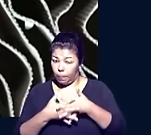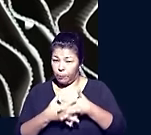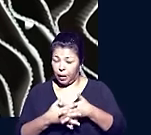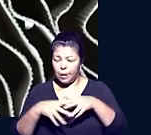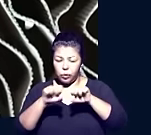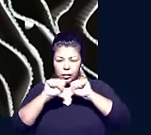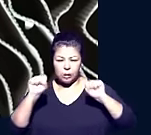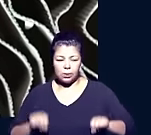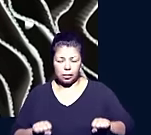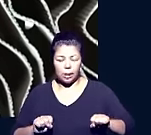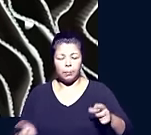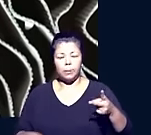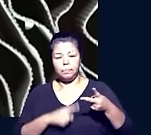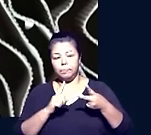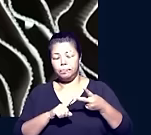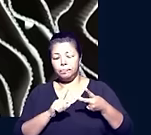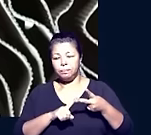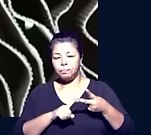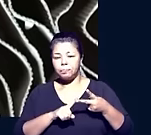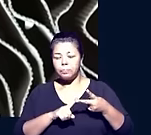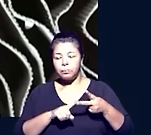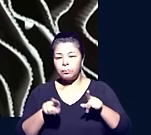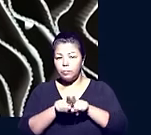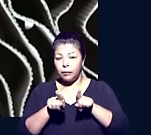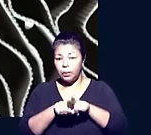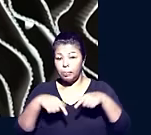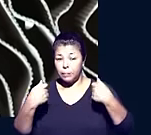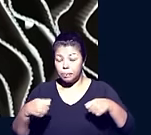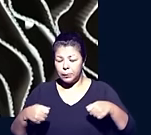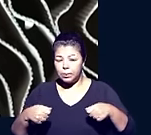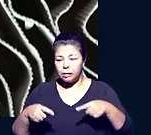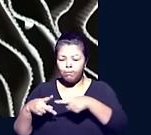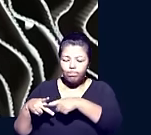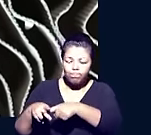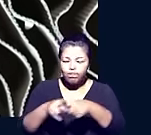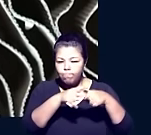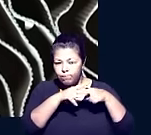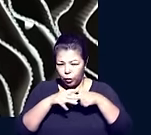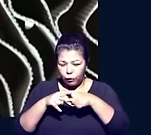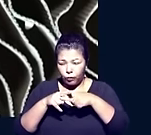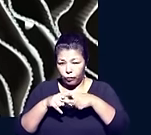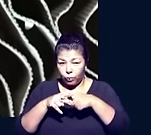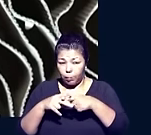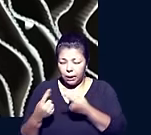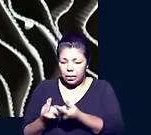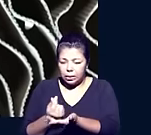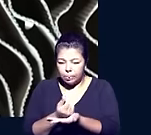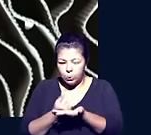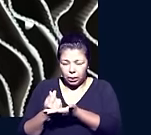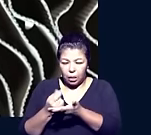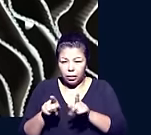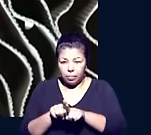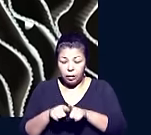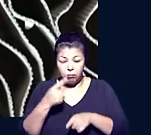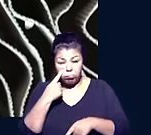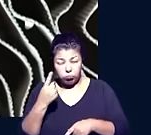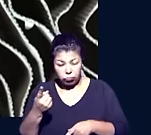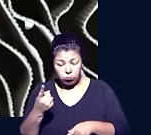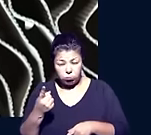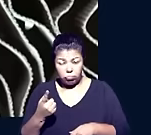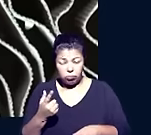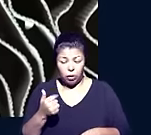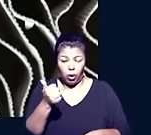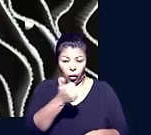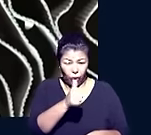a caracterização de que a reforma tributária era era necessária tá aí na mp 1185 discussão